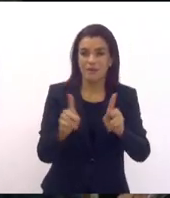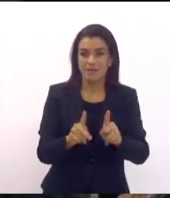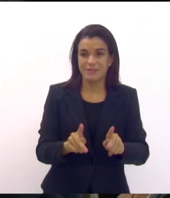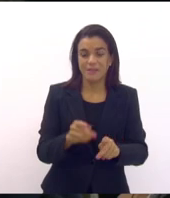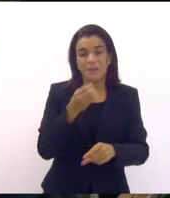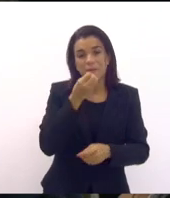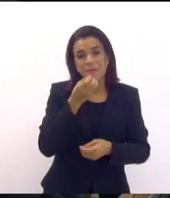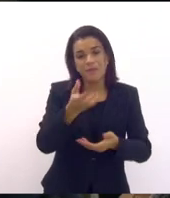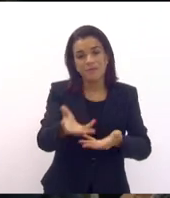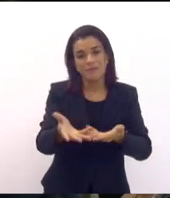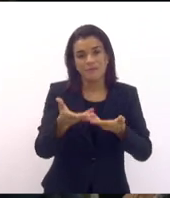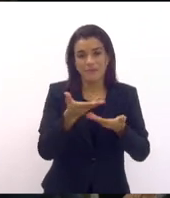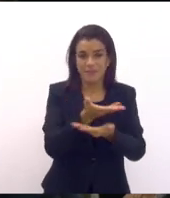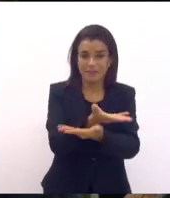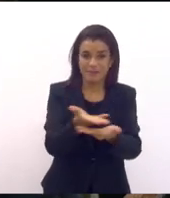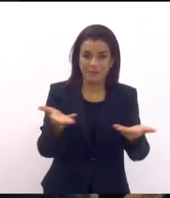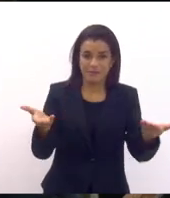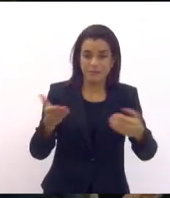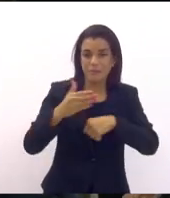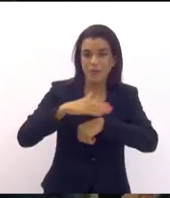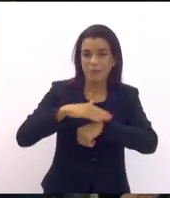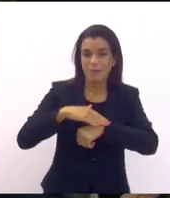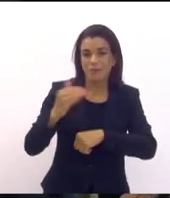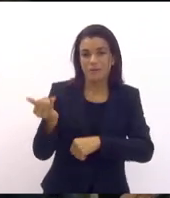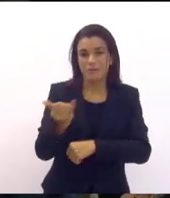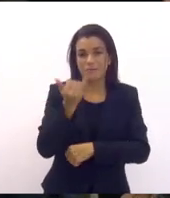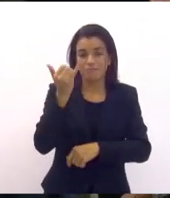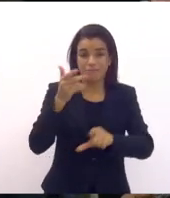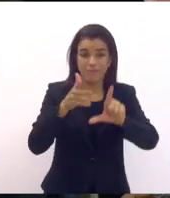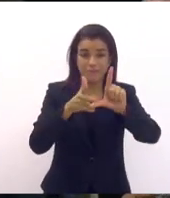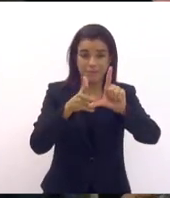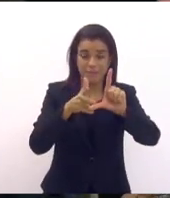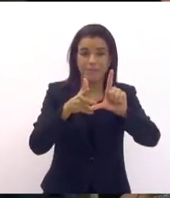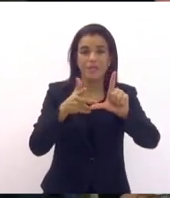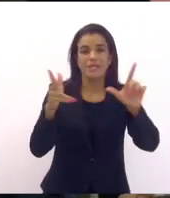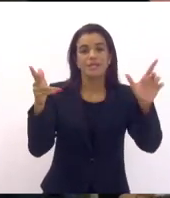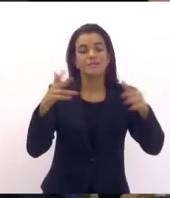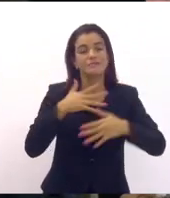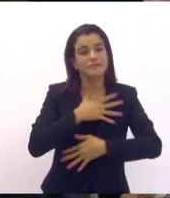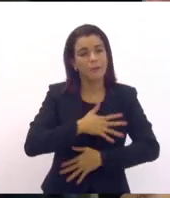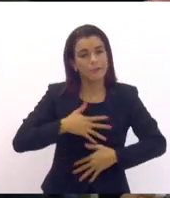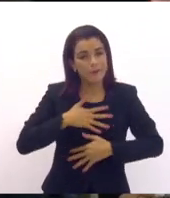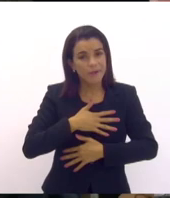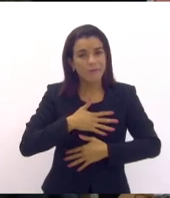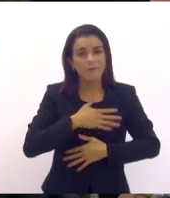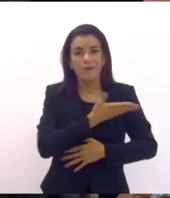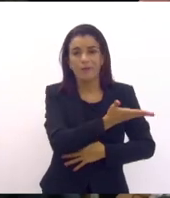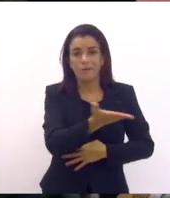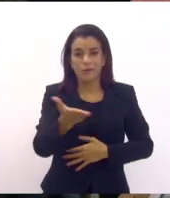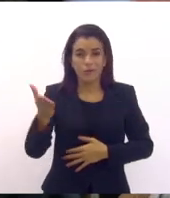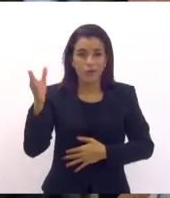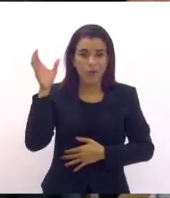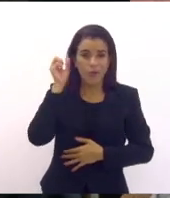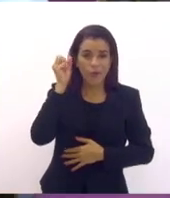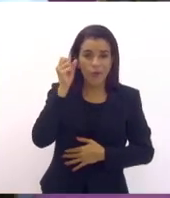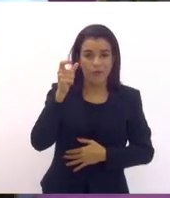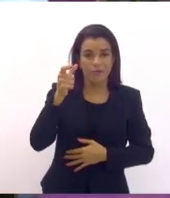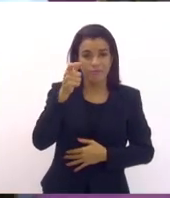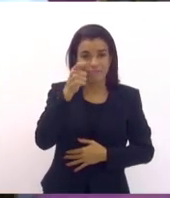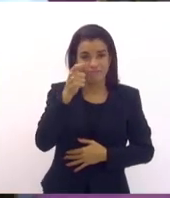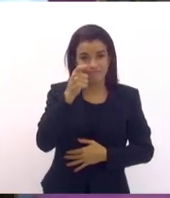muito bem-vindos a todos para esse momento importante dessa live live e saudamos também a todos que nos vem ouvem e um